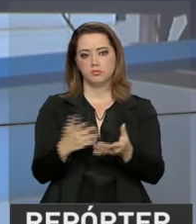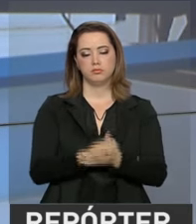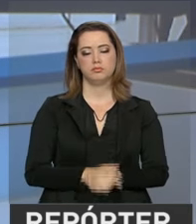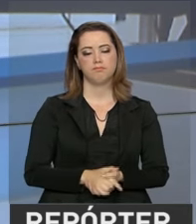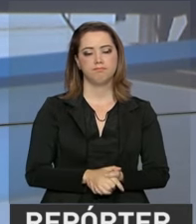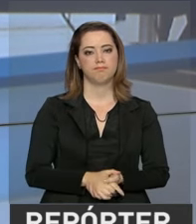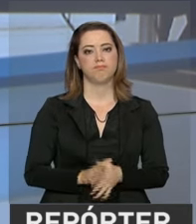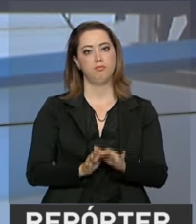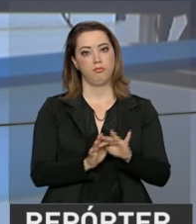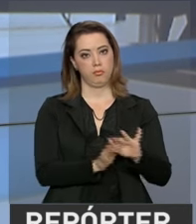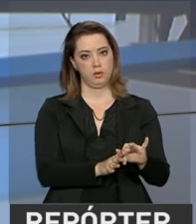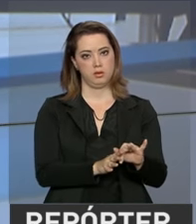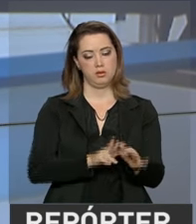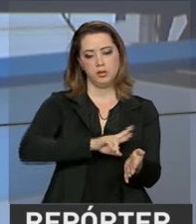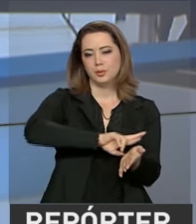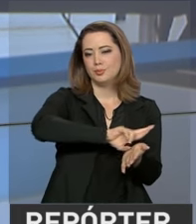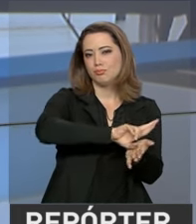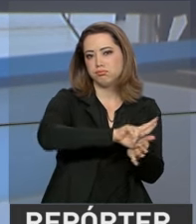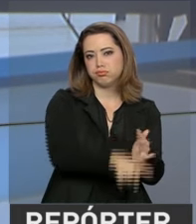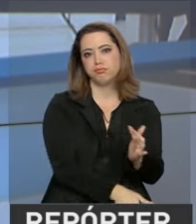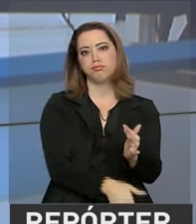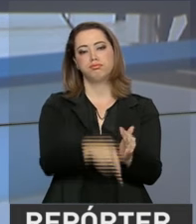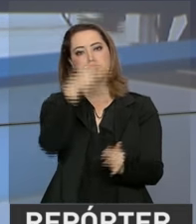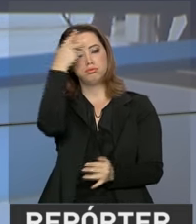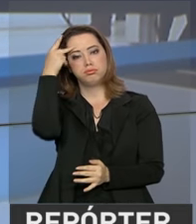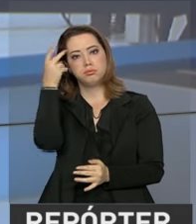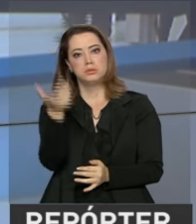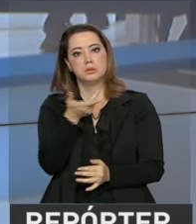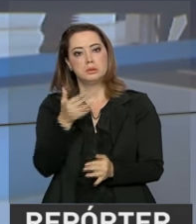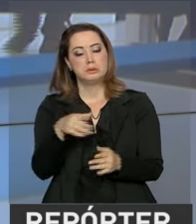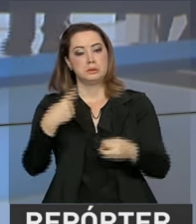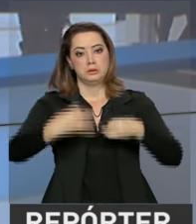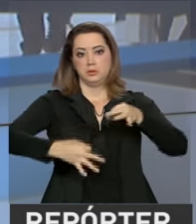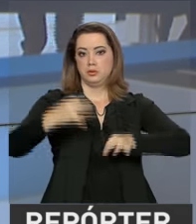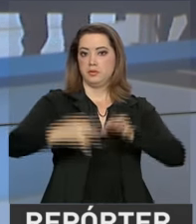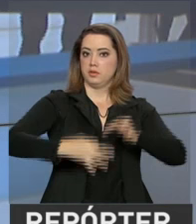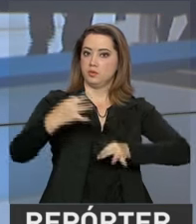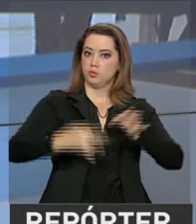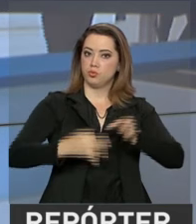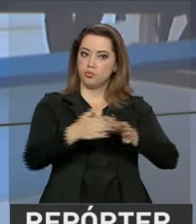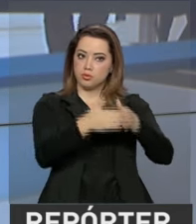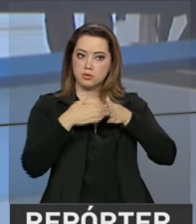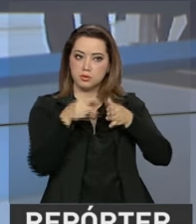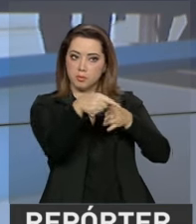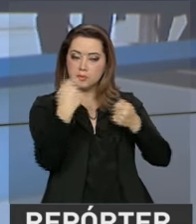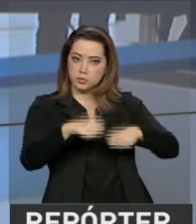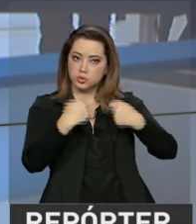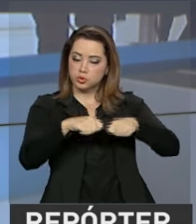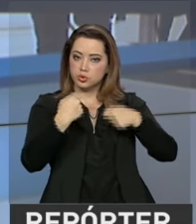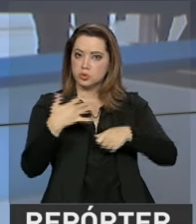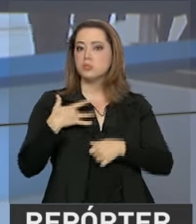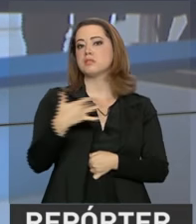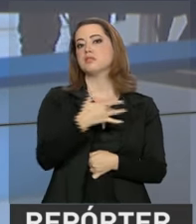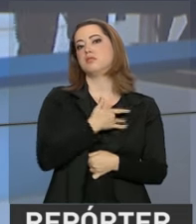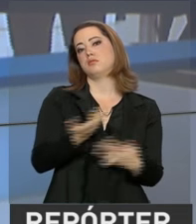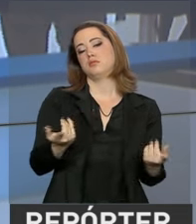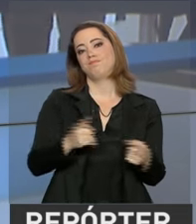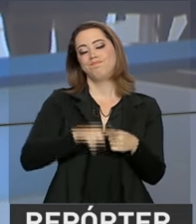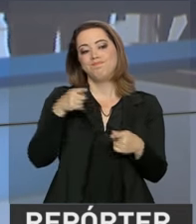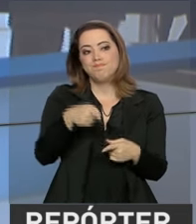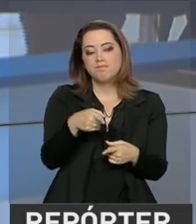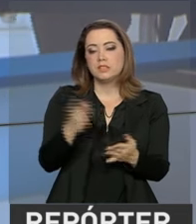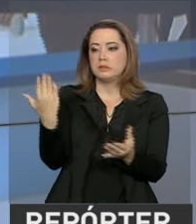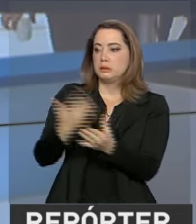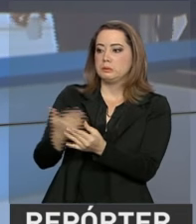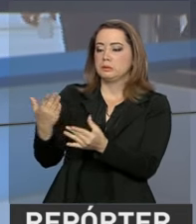gente recorre à justiça para exigir que o estado cubra despesas de saúde, como tratamentos e internações, mas esses processos geram